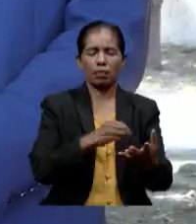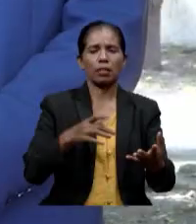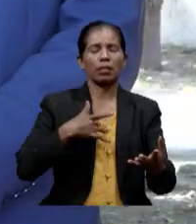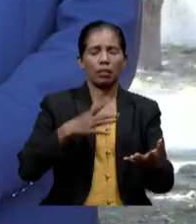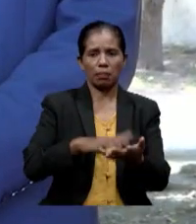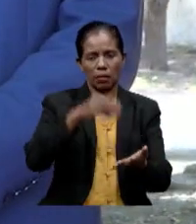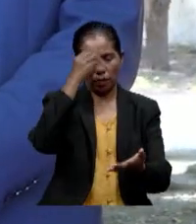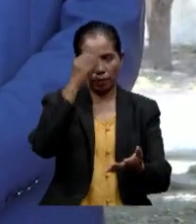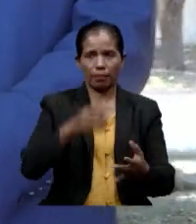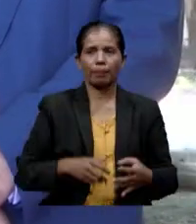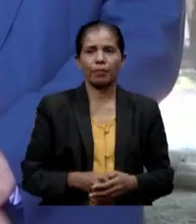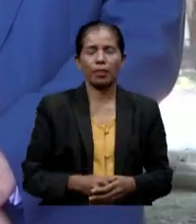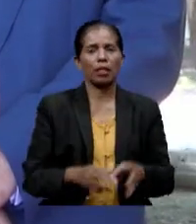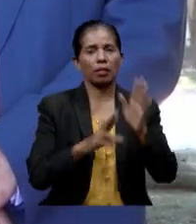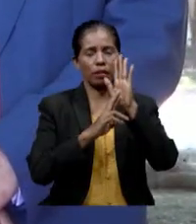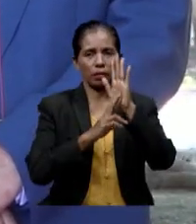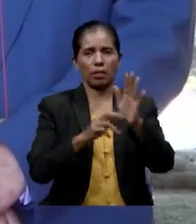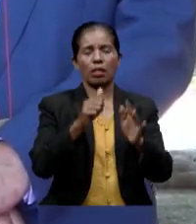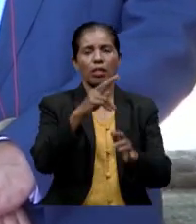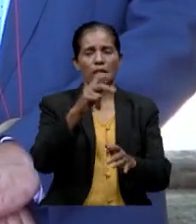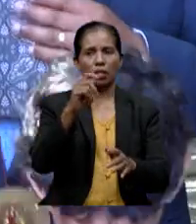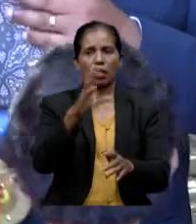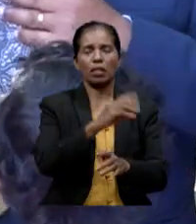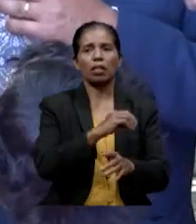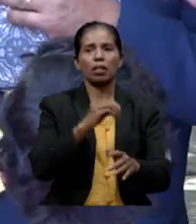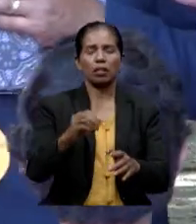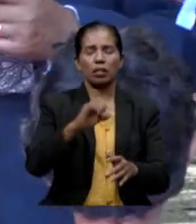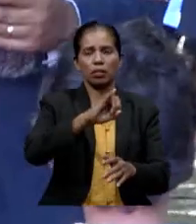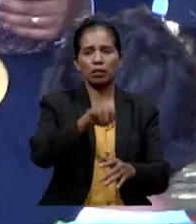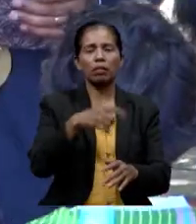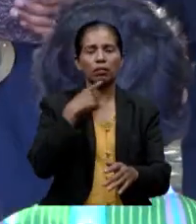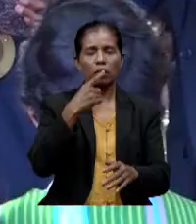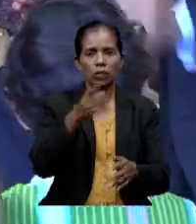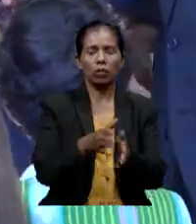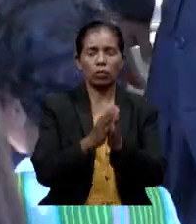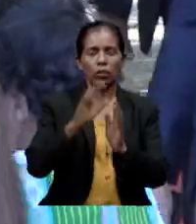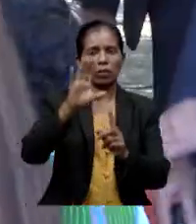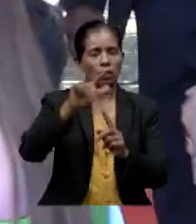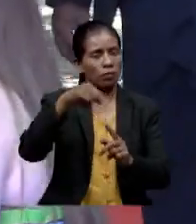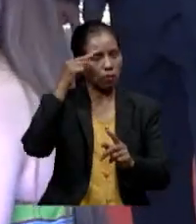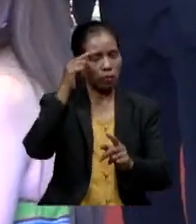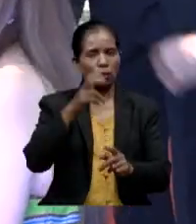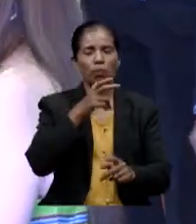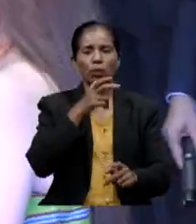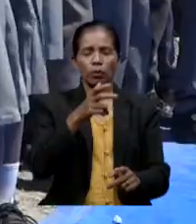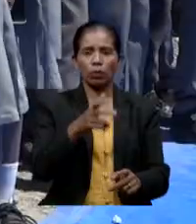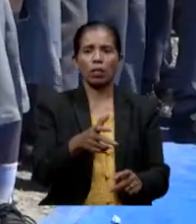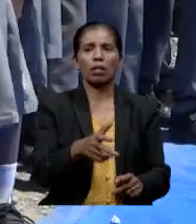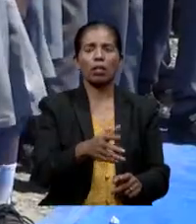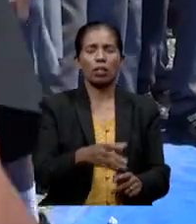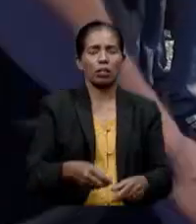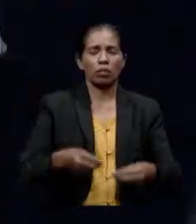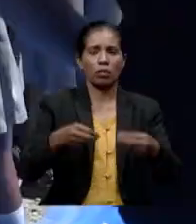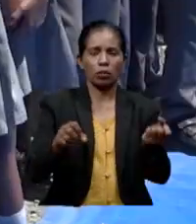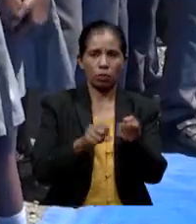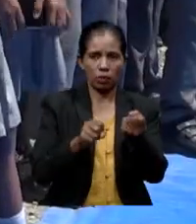Timor. Além de representante antigo aluno externato São José Mos, russo chefe do governo Portugal, rode foi apoio para a pesquisa